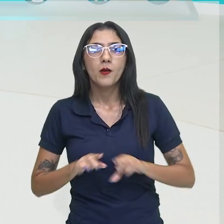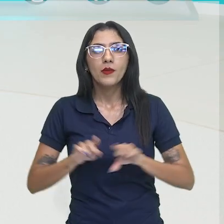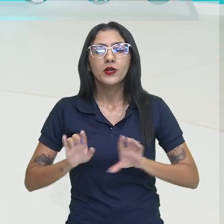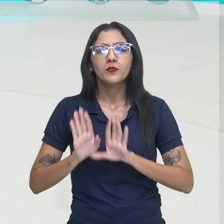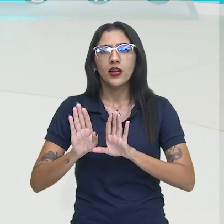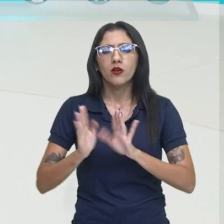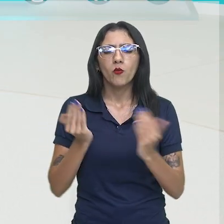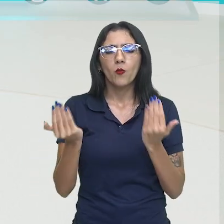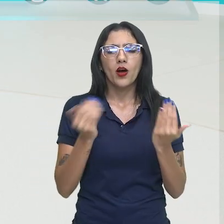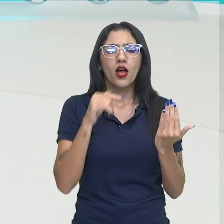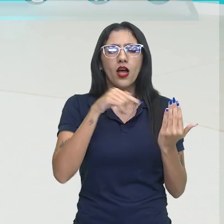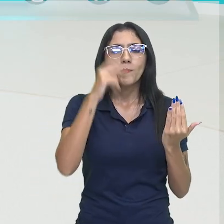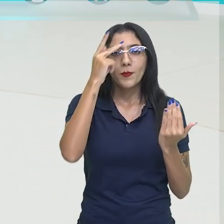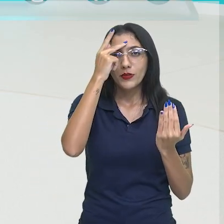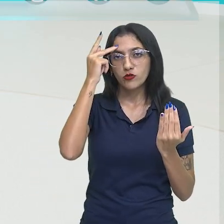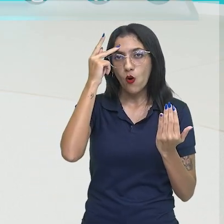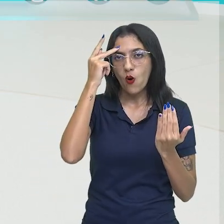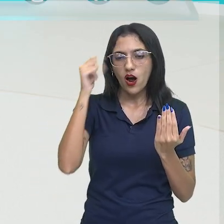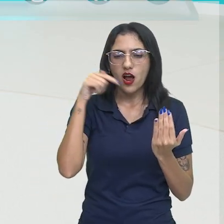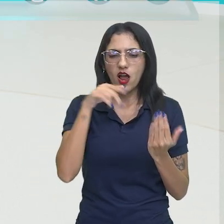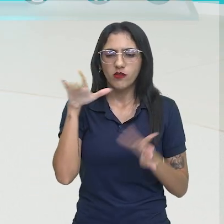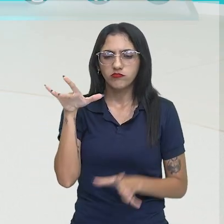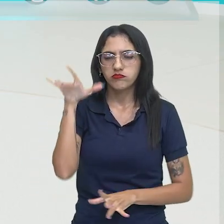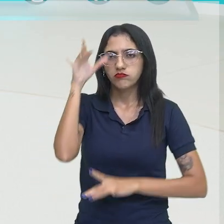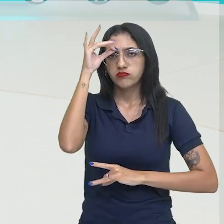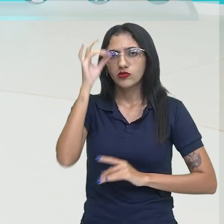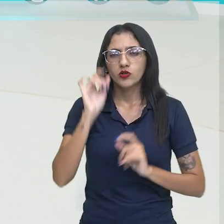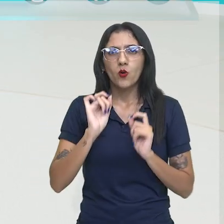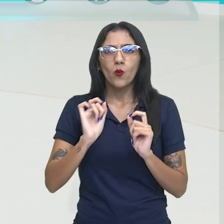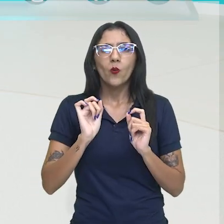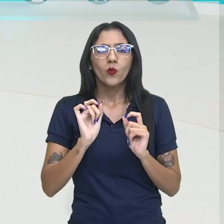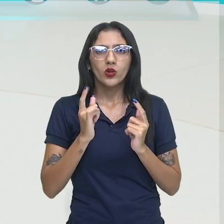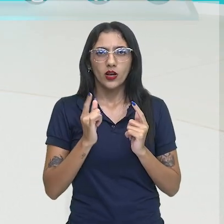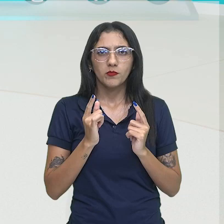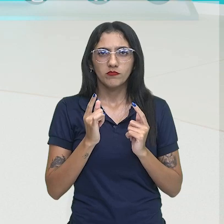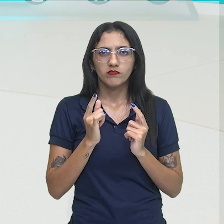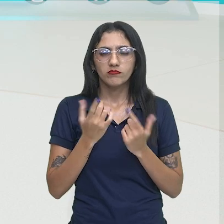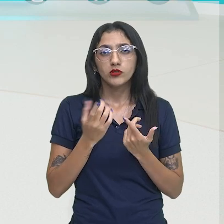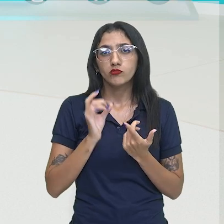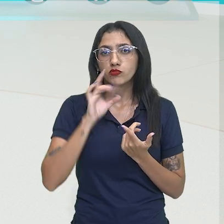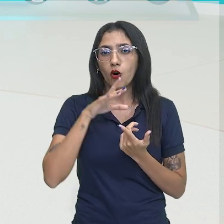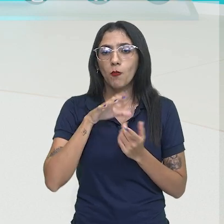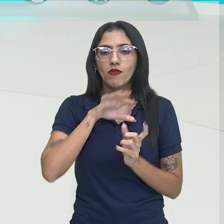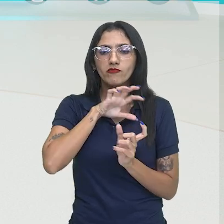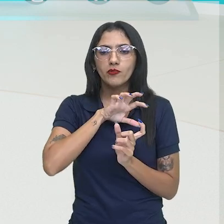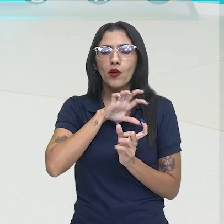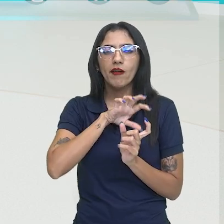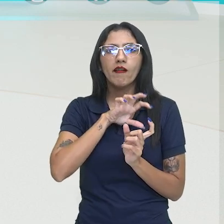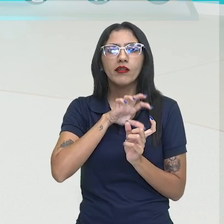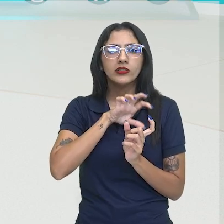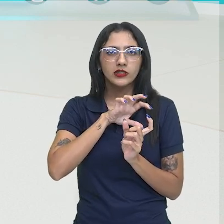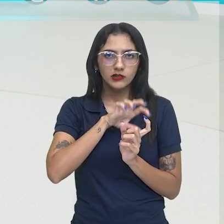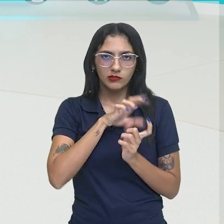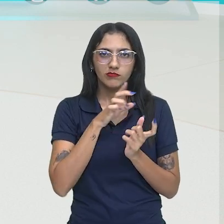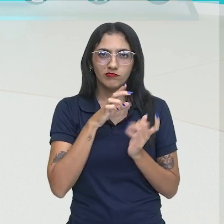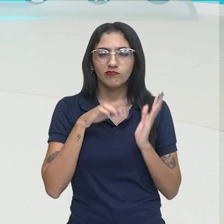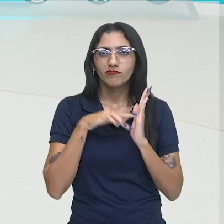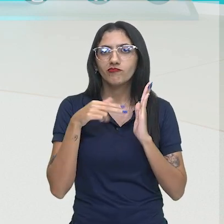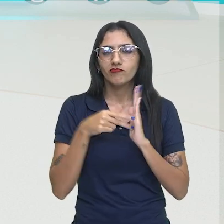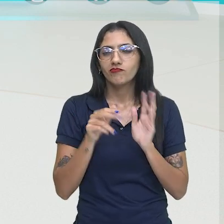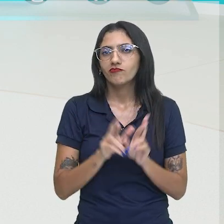essa comparação. Então, está no sentido conotativo da palavra, no sentido